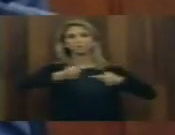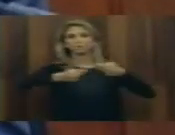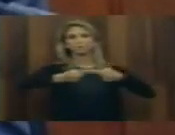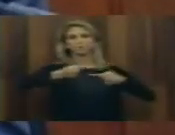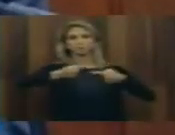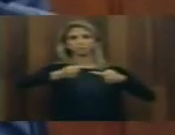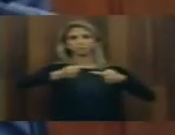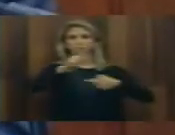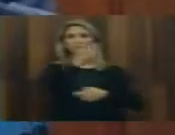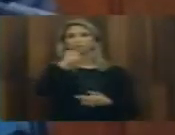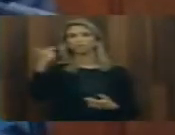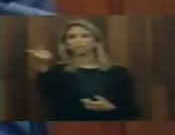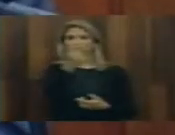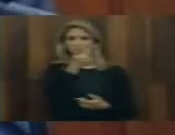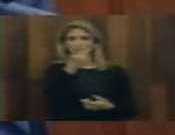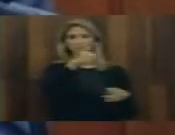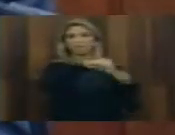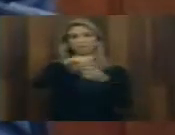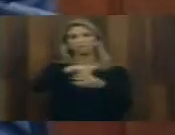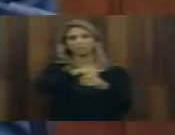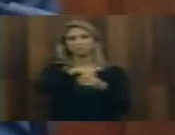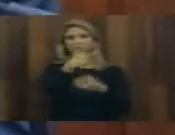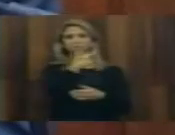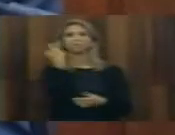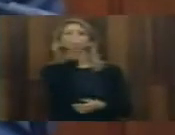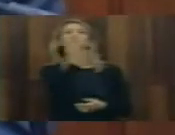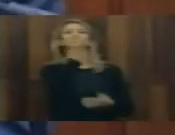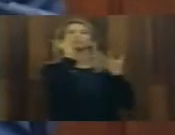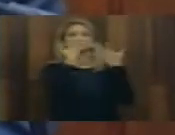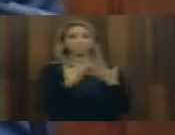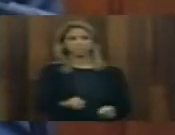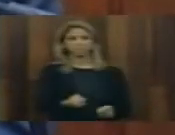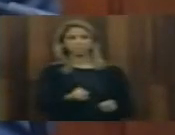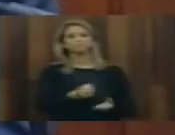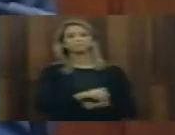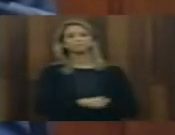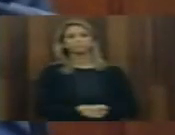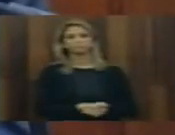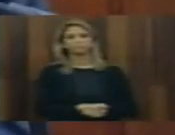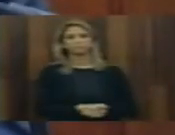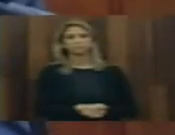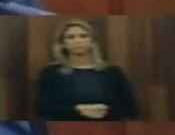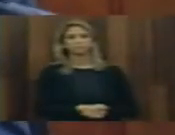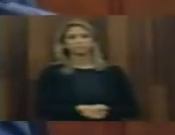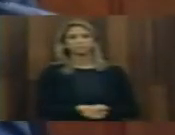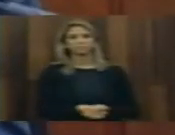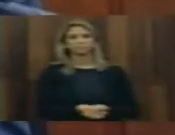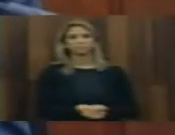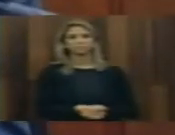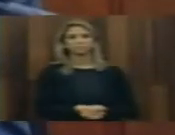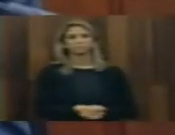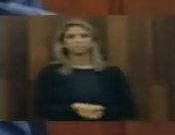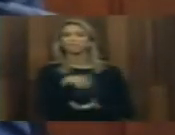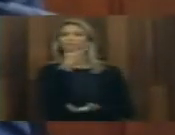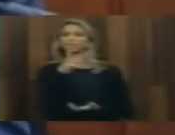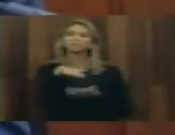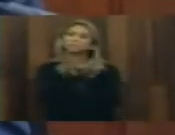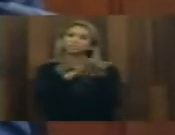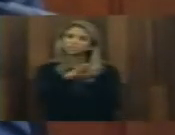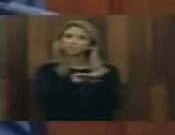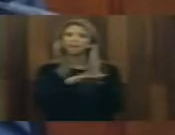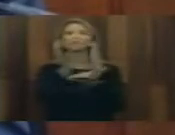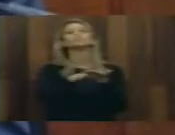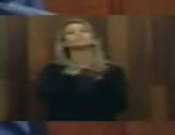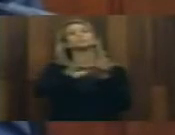discussão, parecer. Não havendo quem queira discutir, em votação, os favoráveis permaneçam como estão, aprovado por unanimidade. Não havendo mais